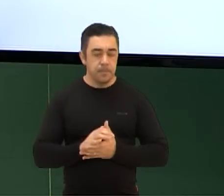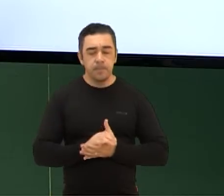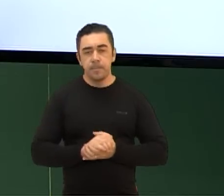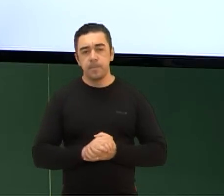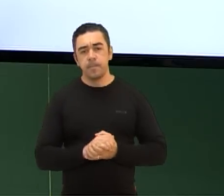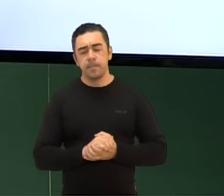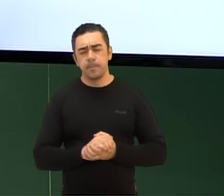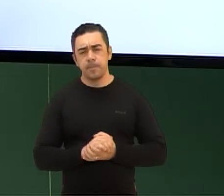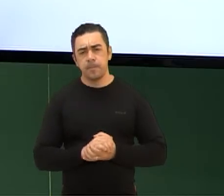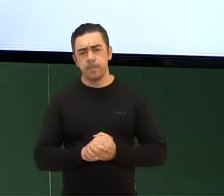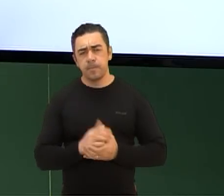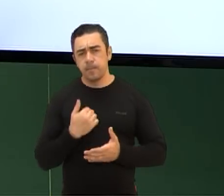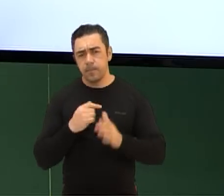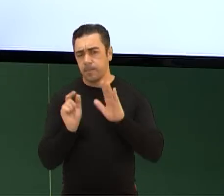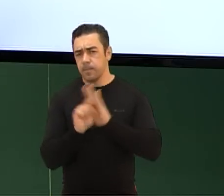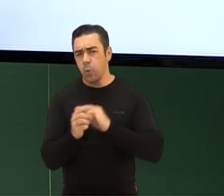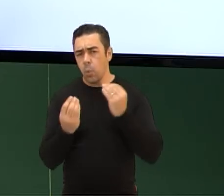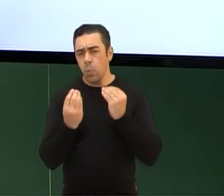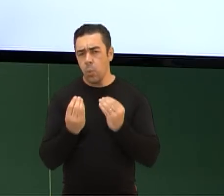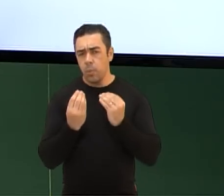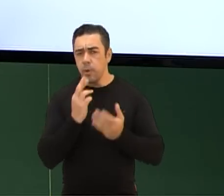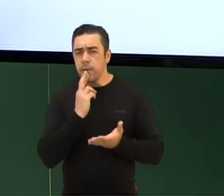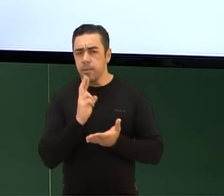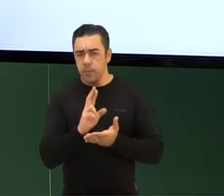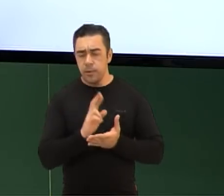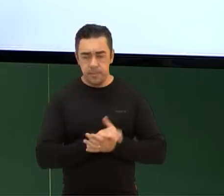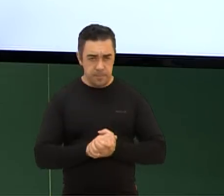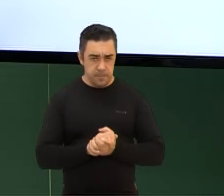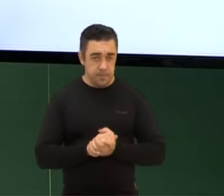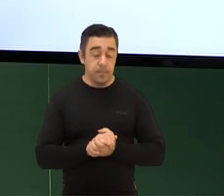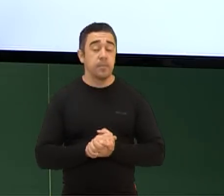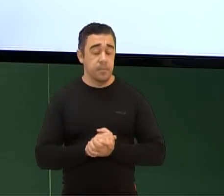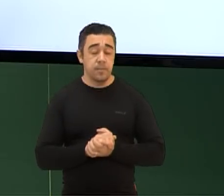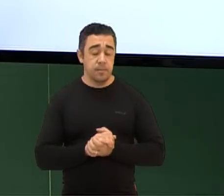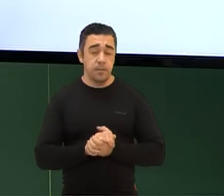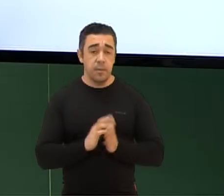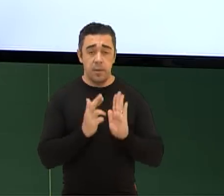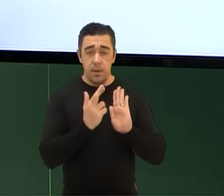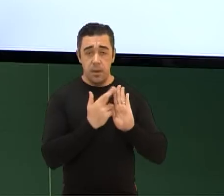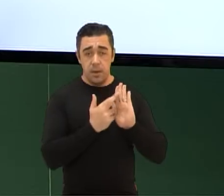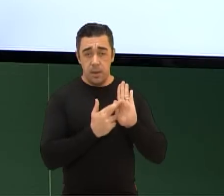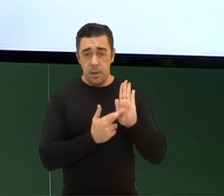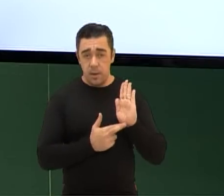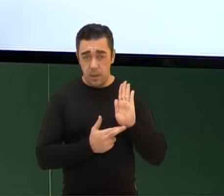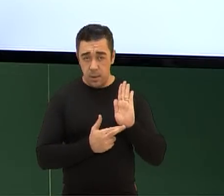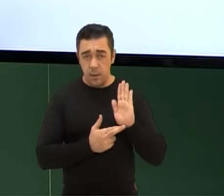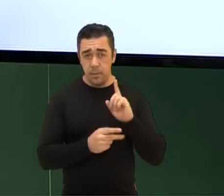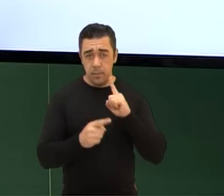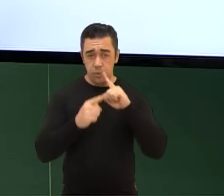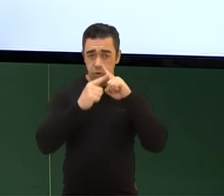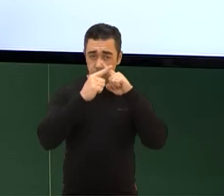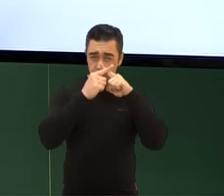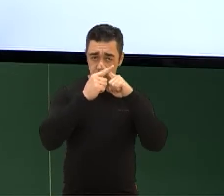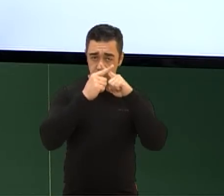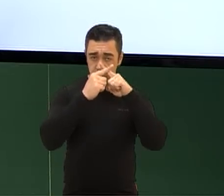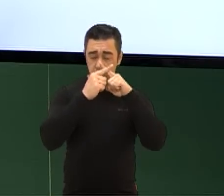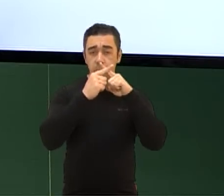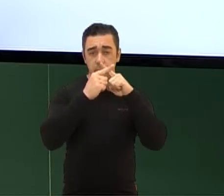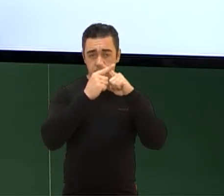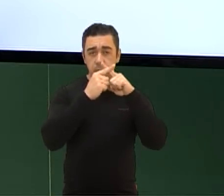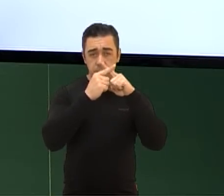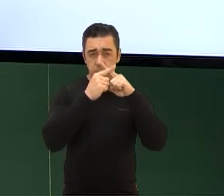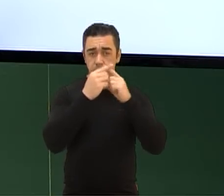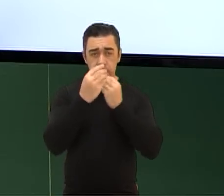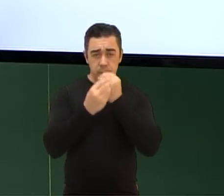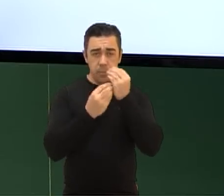graus. Como que a gente pode fazer para resolver? Vamos utilizar o princípio multiplicativo, né? Como que a gente faz para